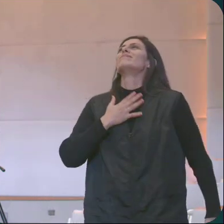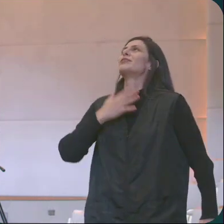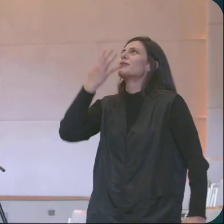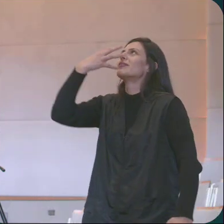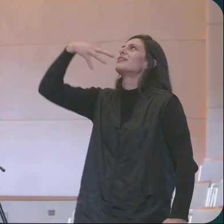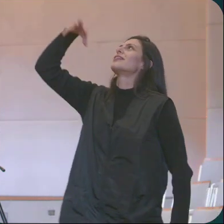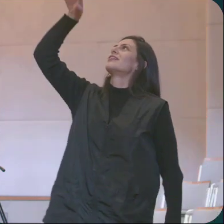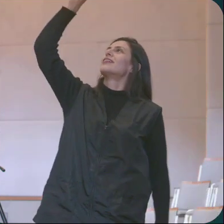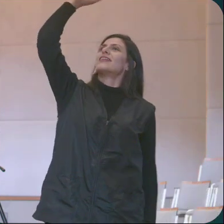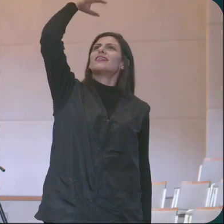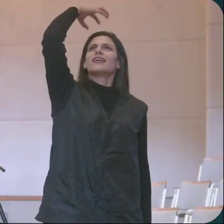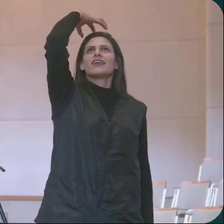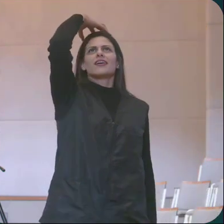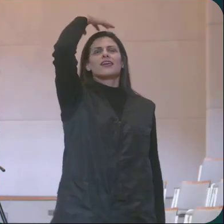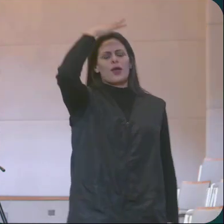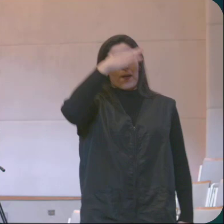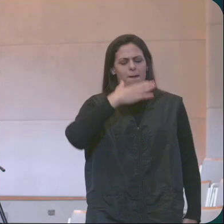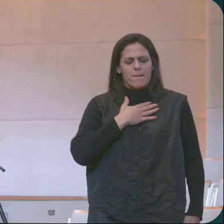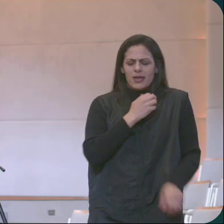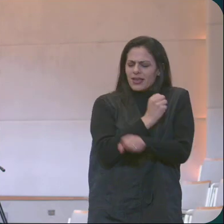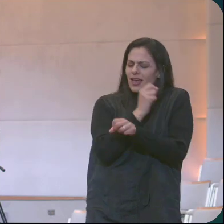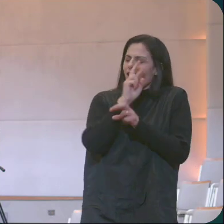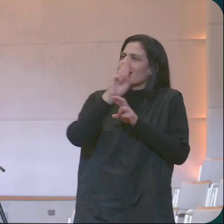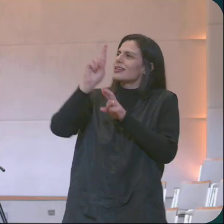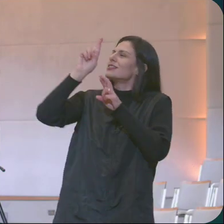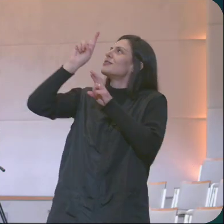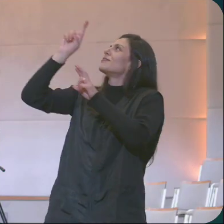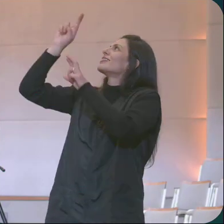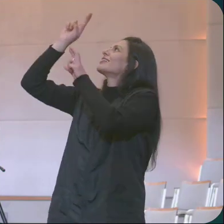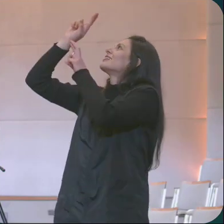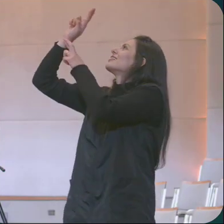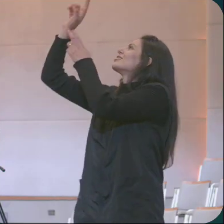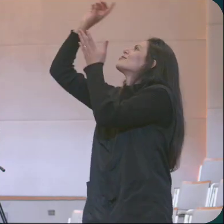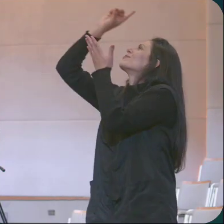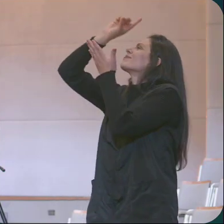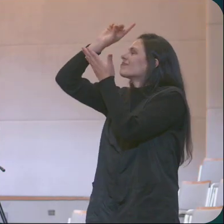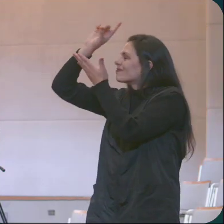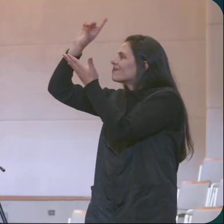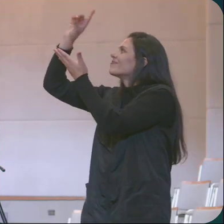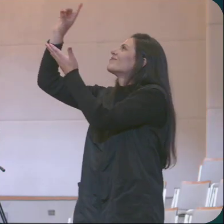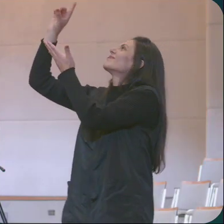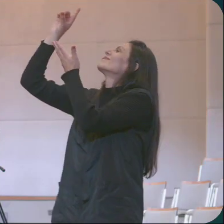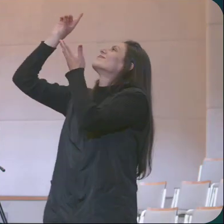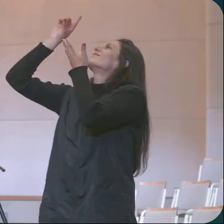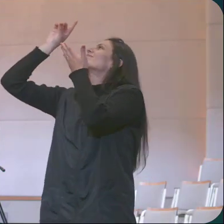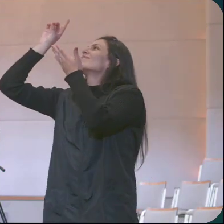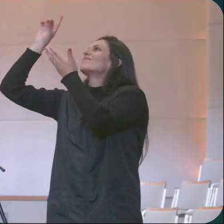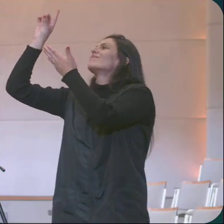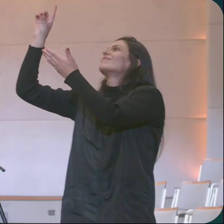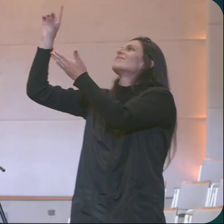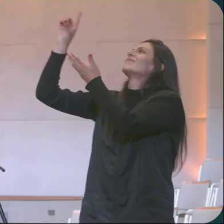Ponho minha esperança em Deus.